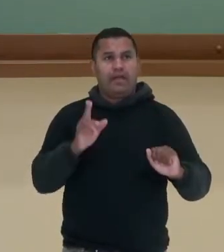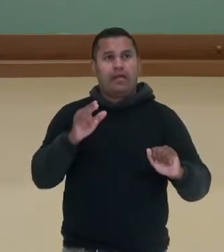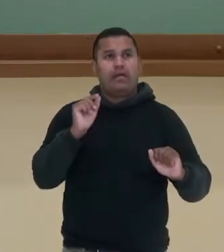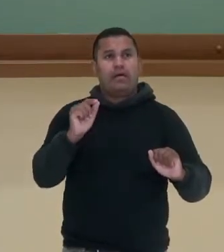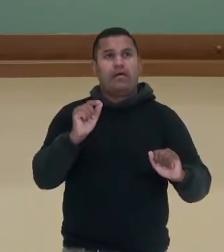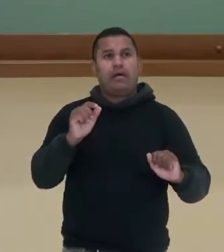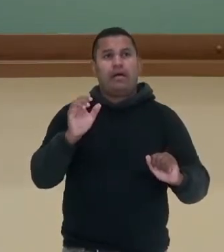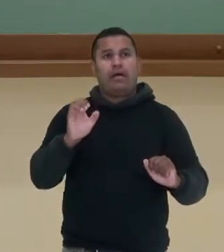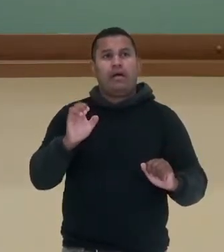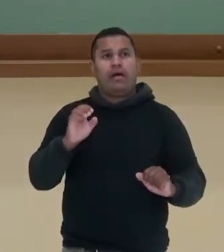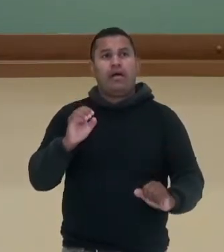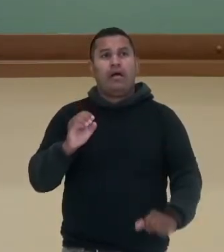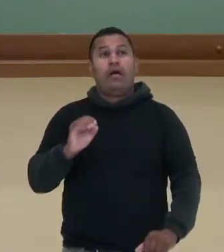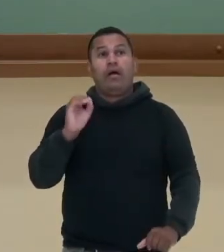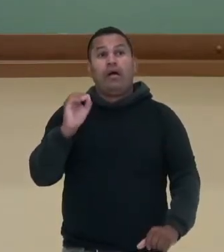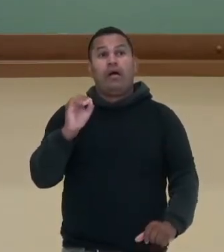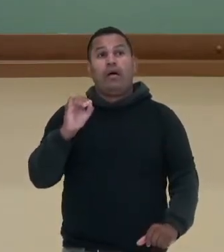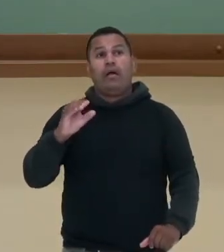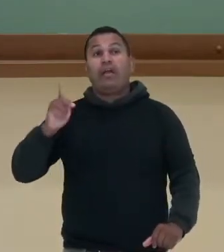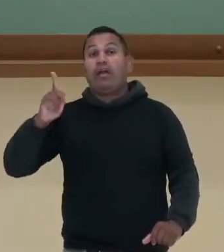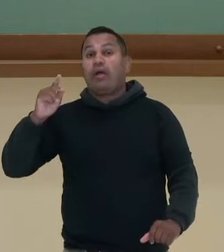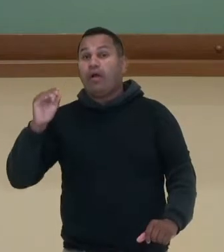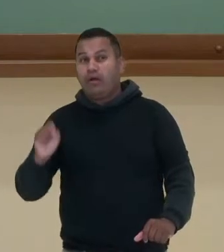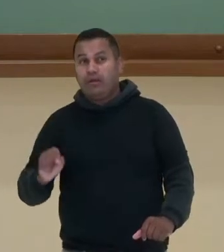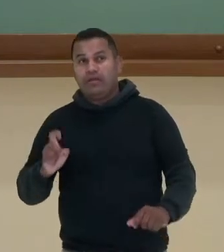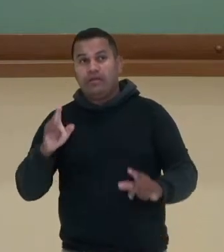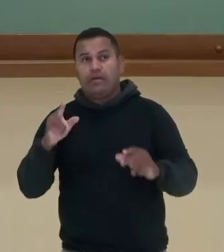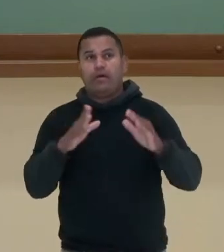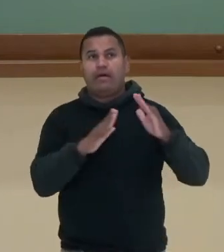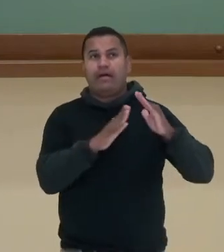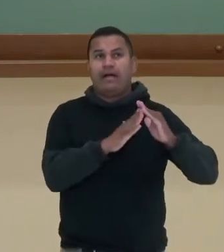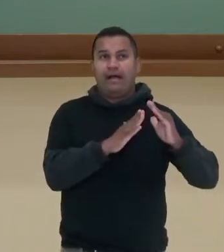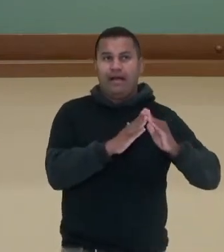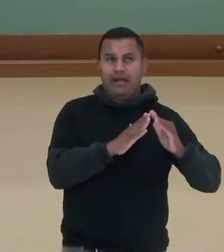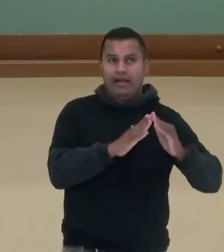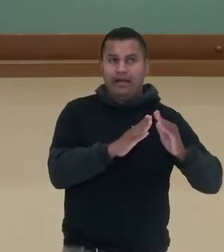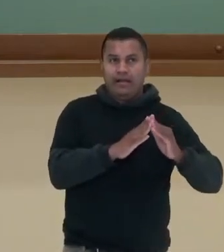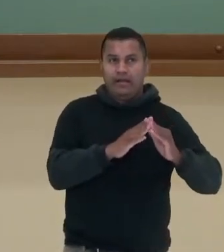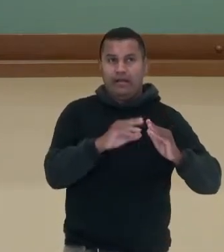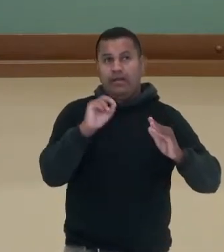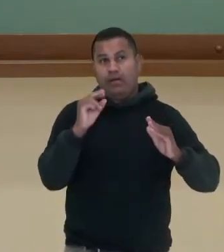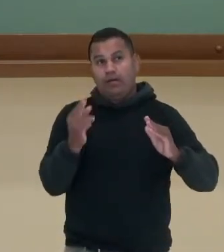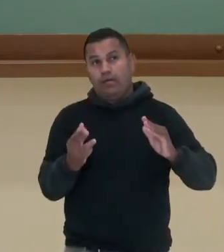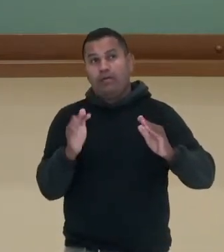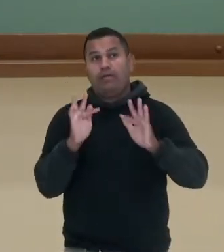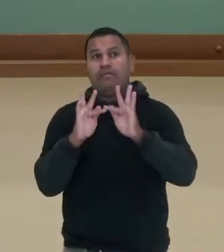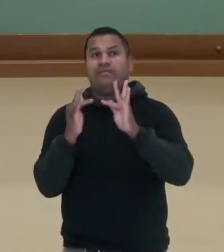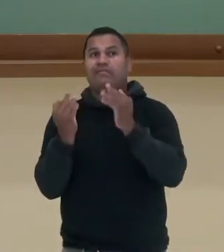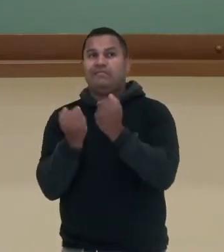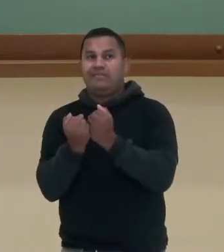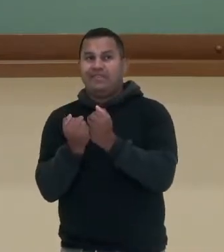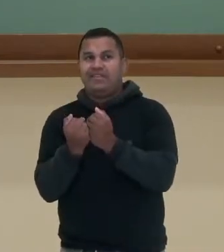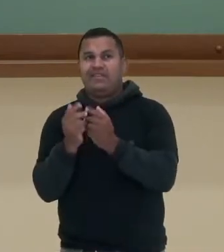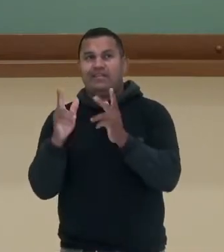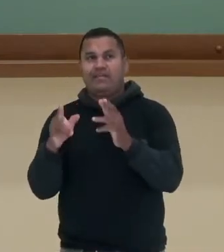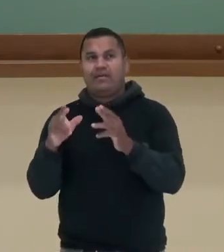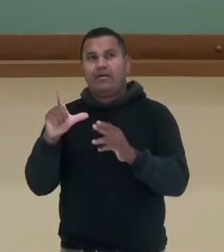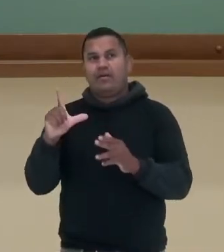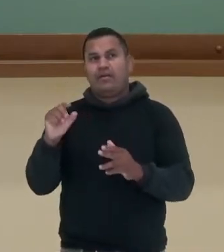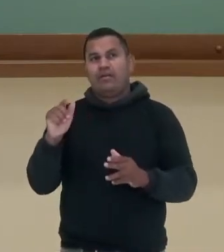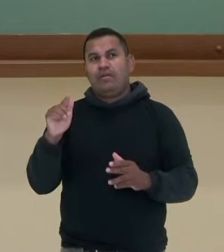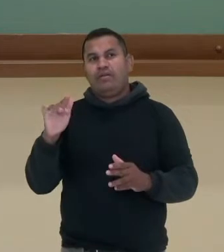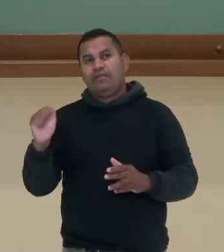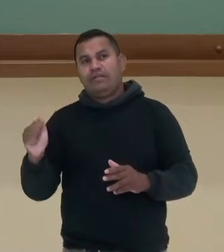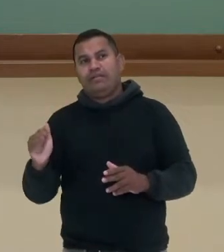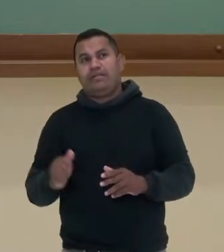Então, ecologia é o estudo da casa. Mas o que a ecologia estuda? Ela estuda a nossa relação com o meio ambiente. Como que ela